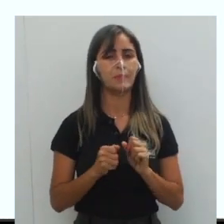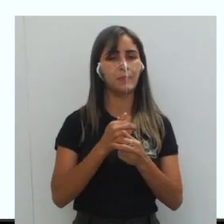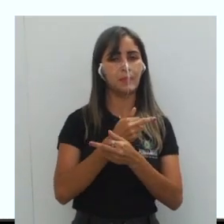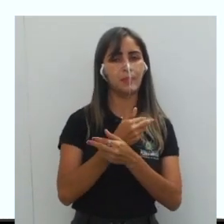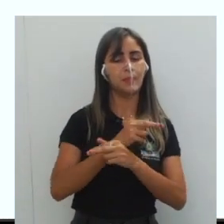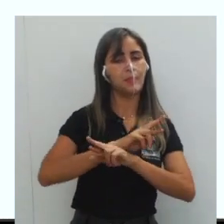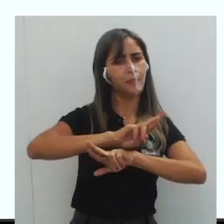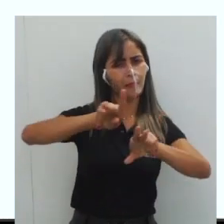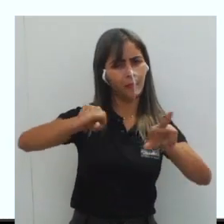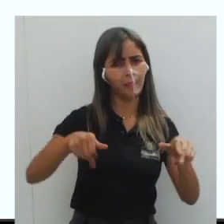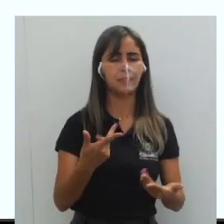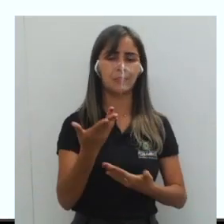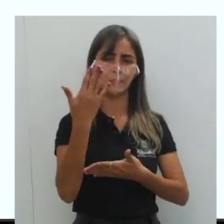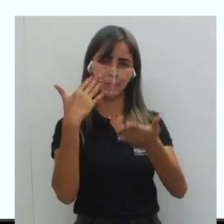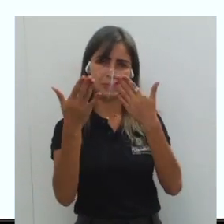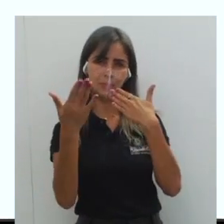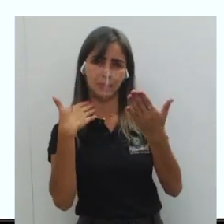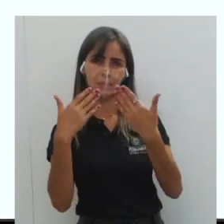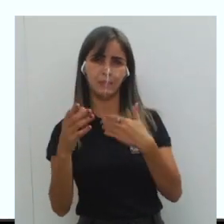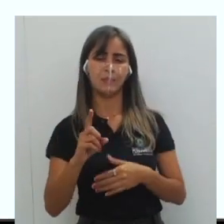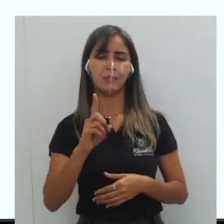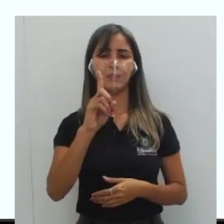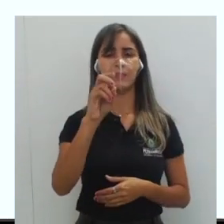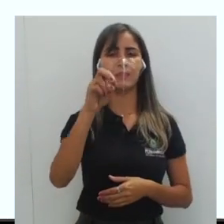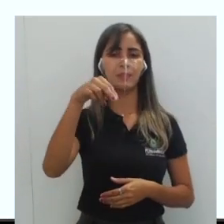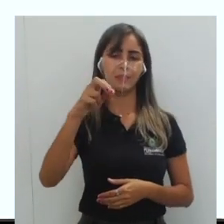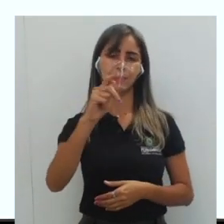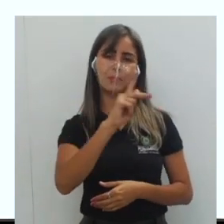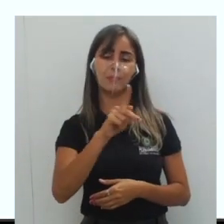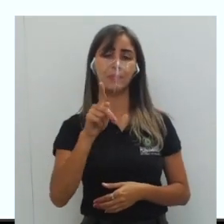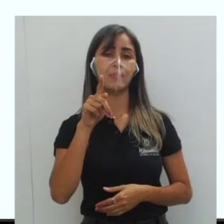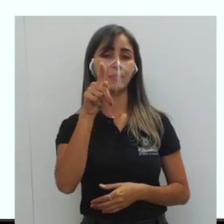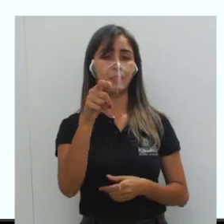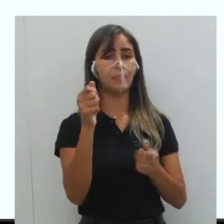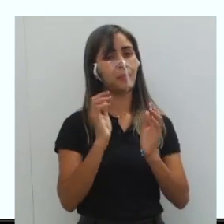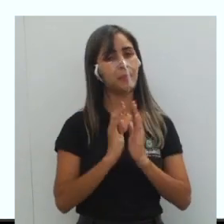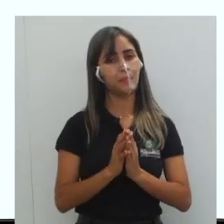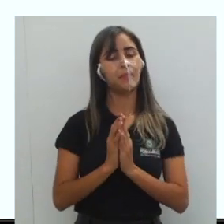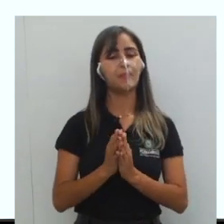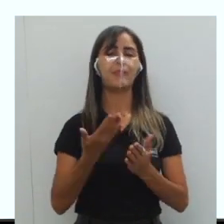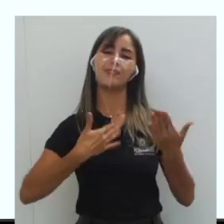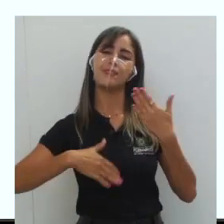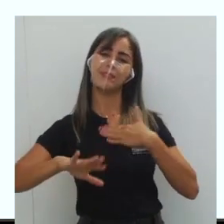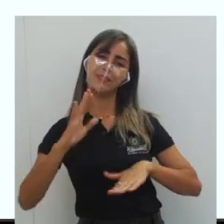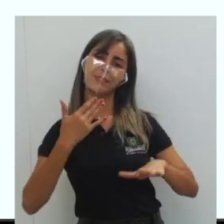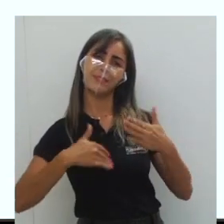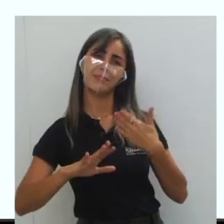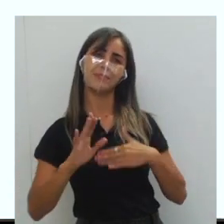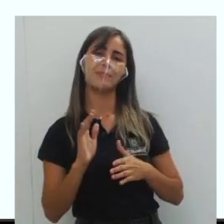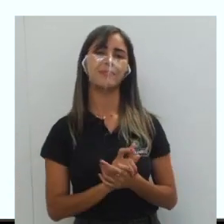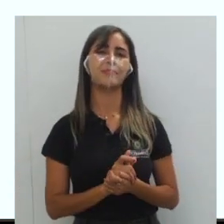fazer várias comparações. Eu sou Delvia Fox e você, por favor, fique